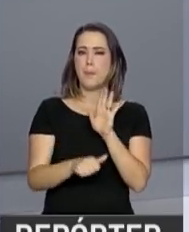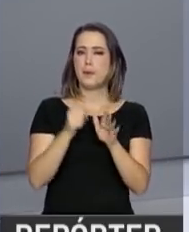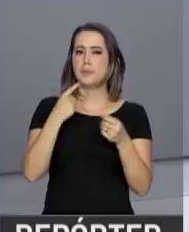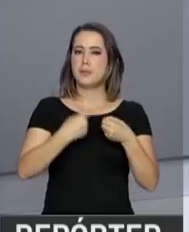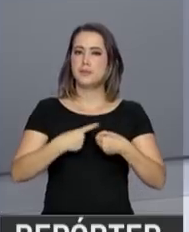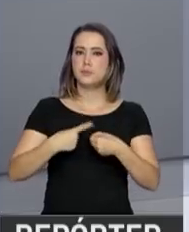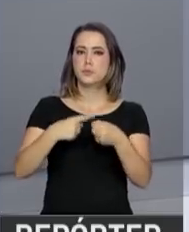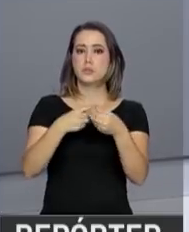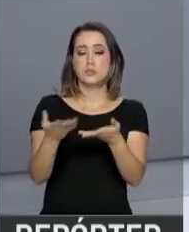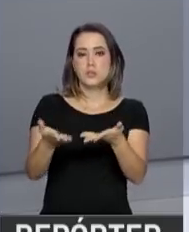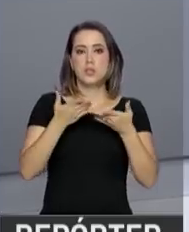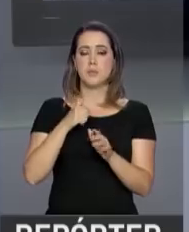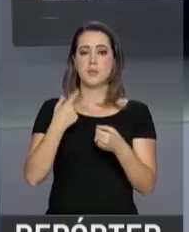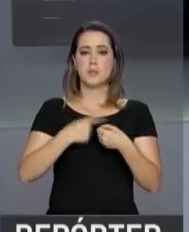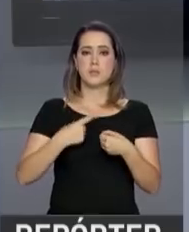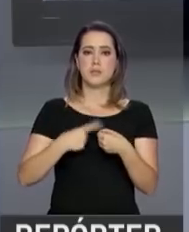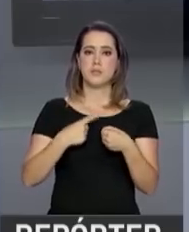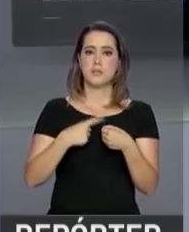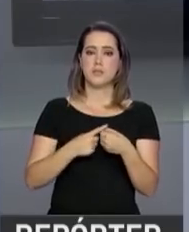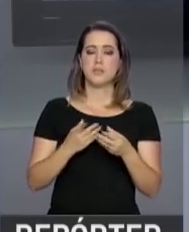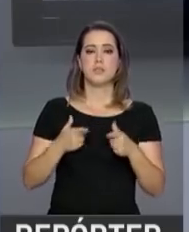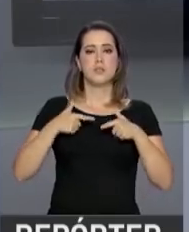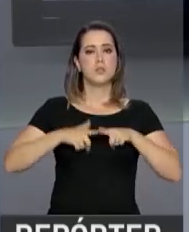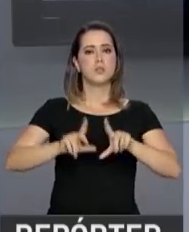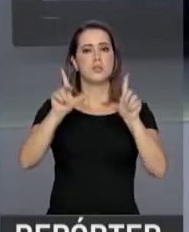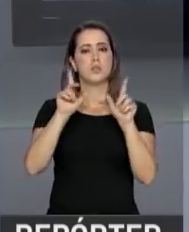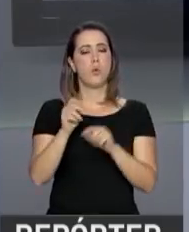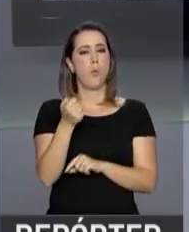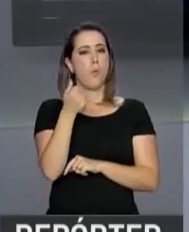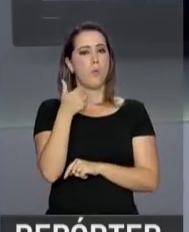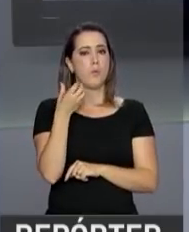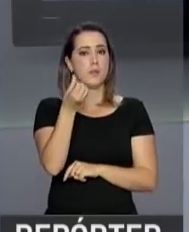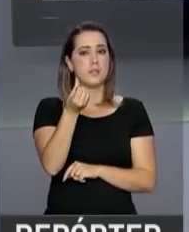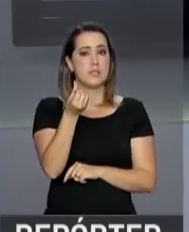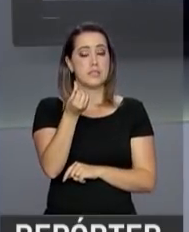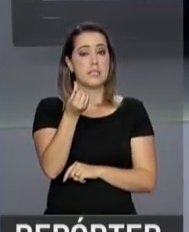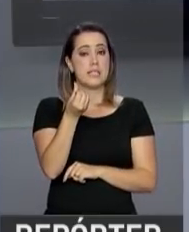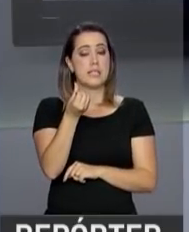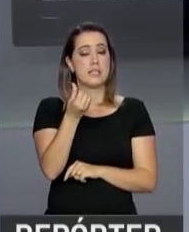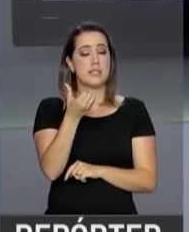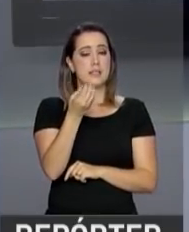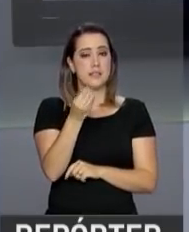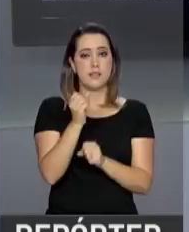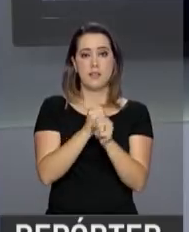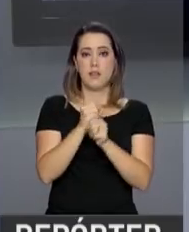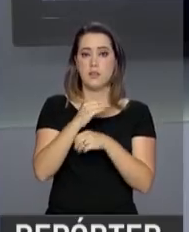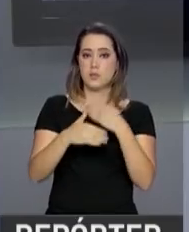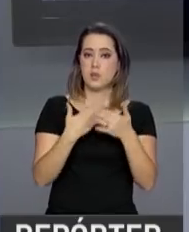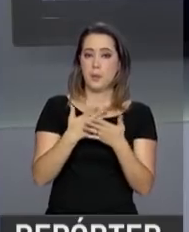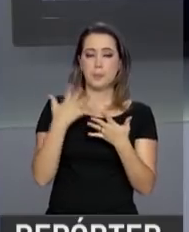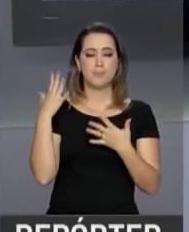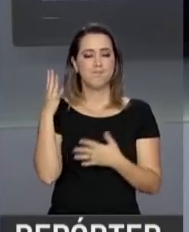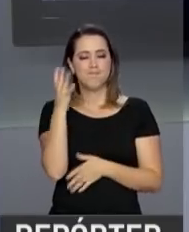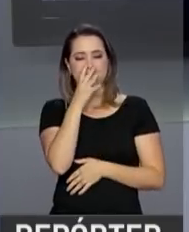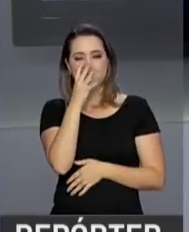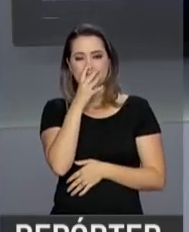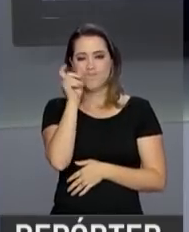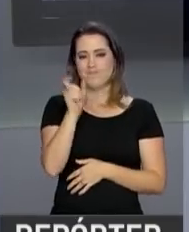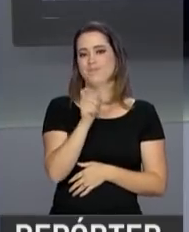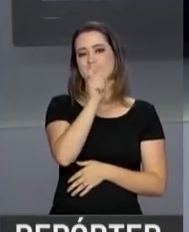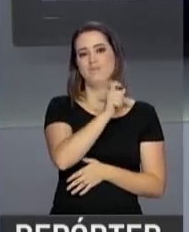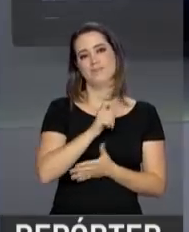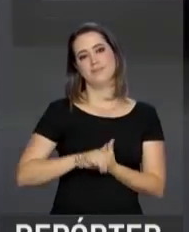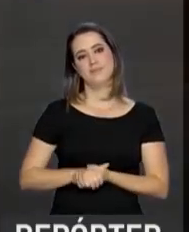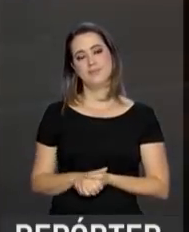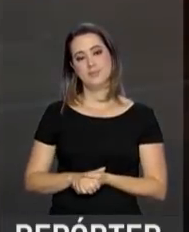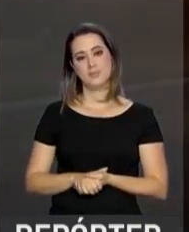cidade moderna a receber esse título. E quase 6 décadas depois, a capital do país continua a encantar visitantes e moradores.